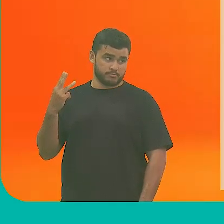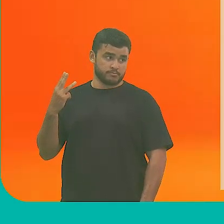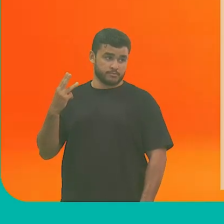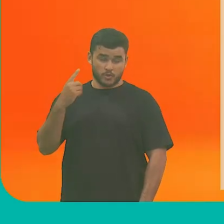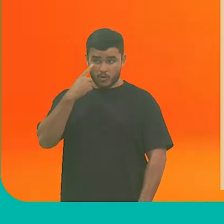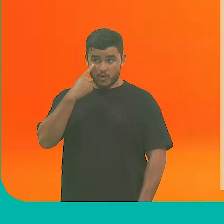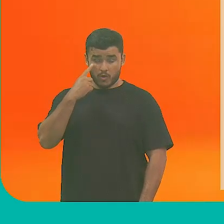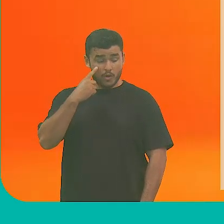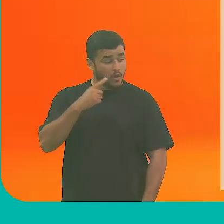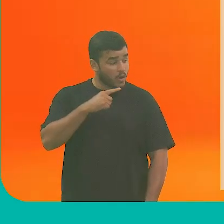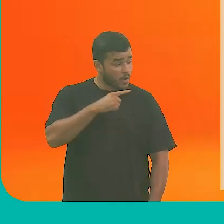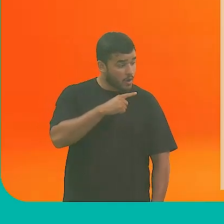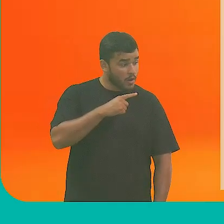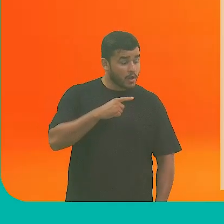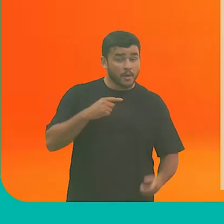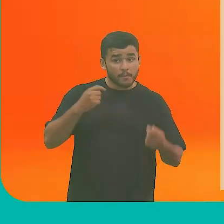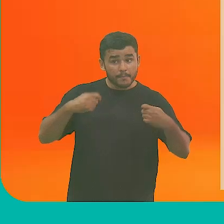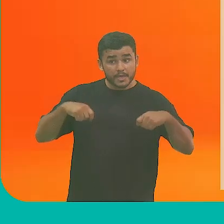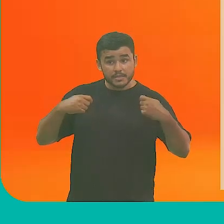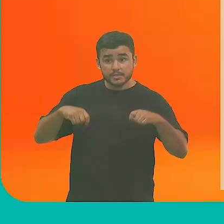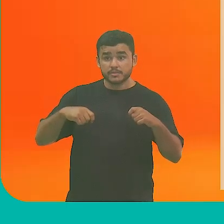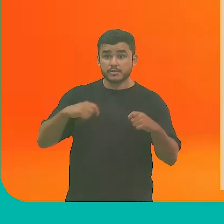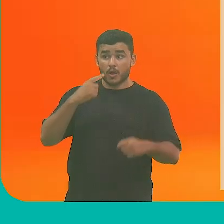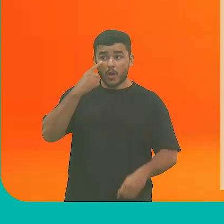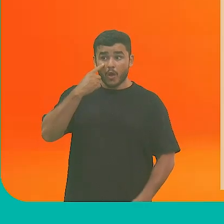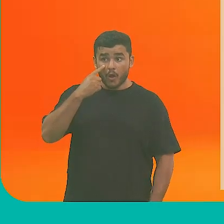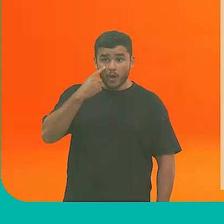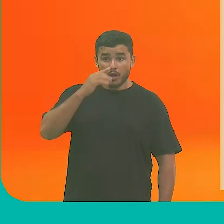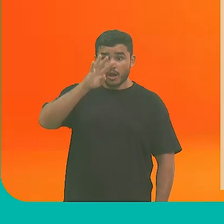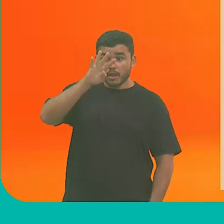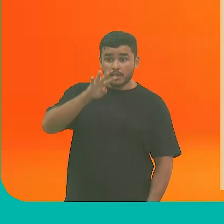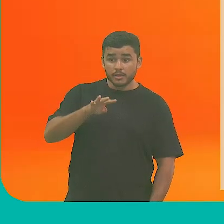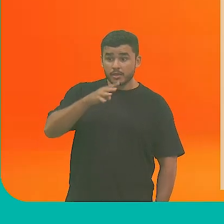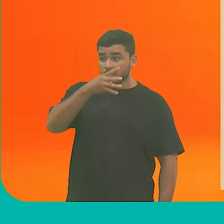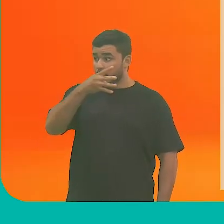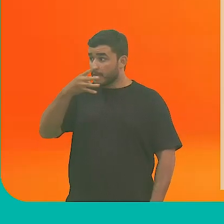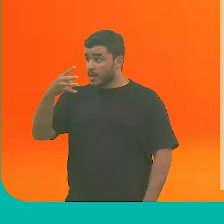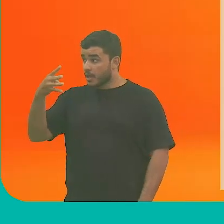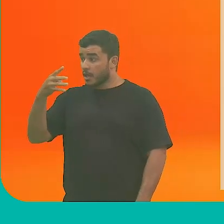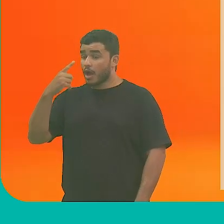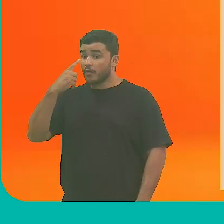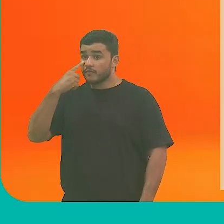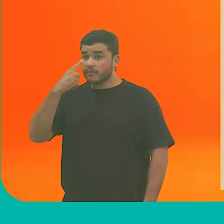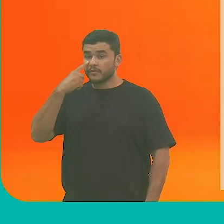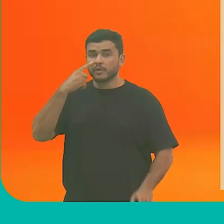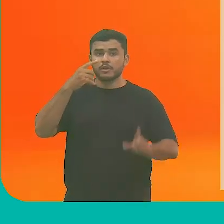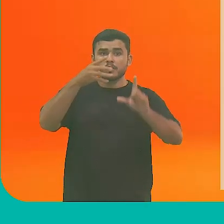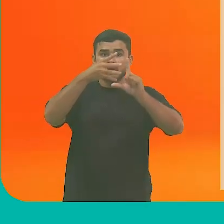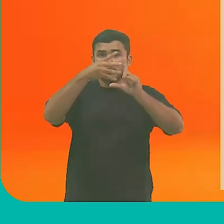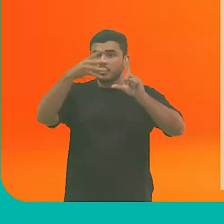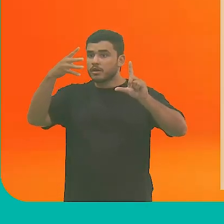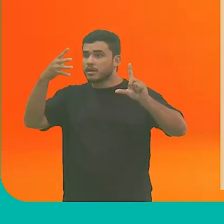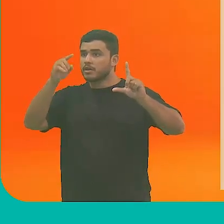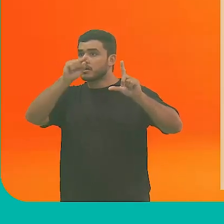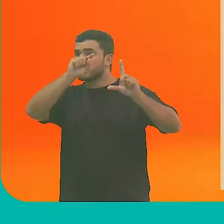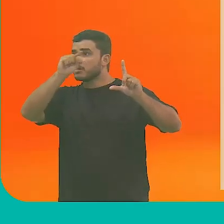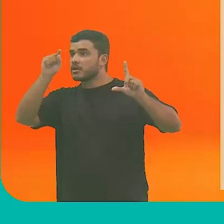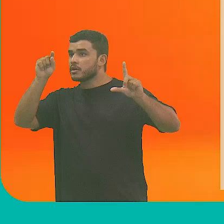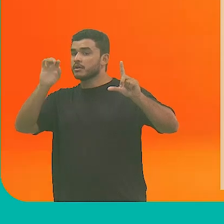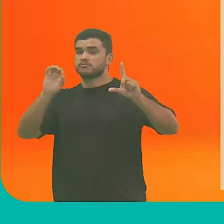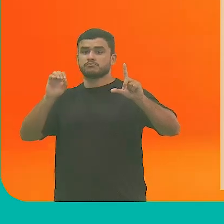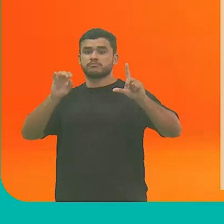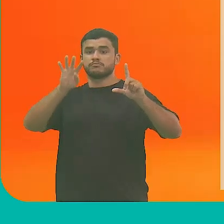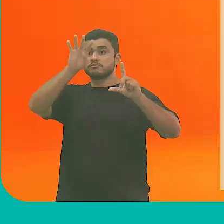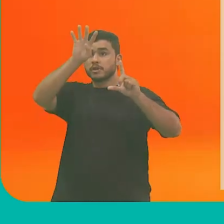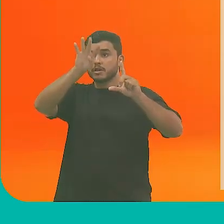importante ler o eixo horizontal, ler o eixo vertical, para conseguir responder o que a